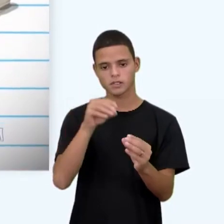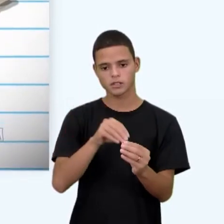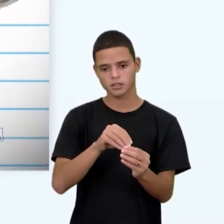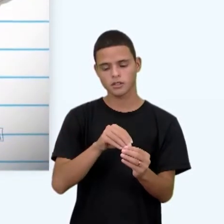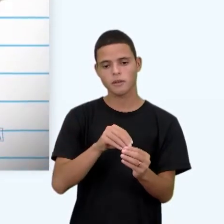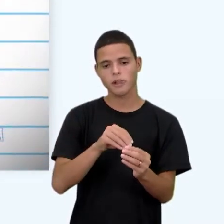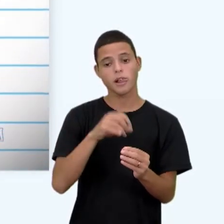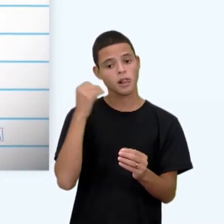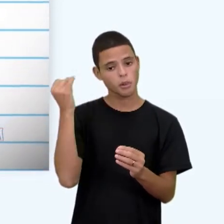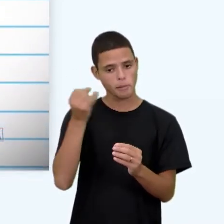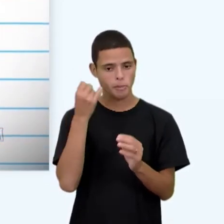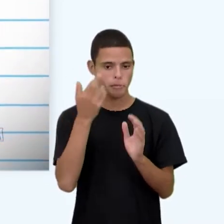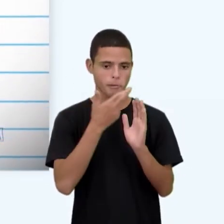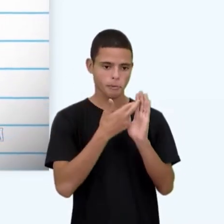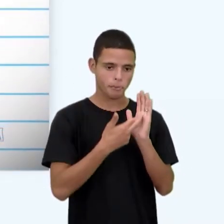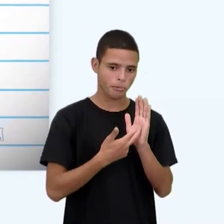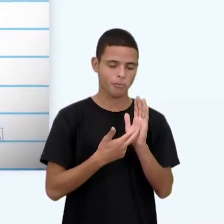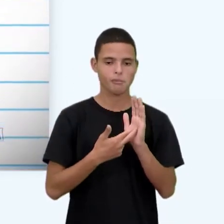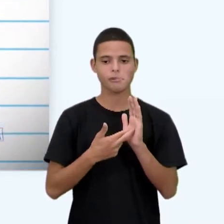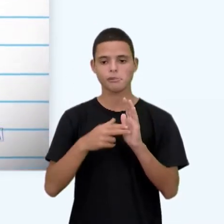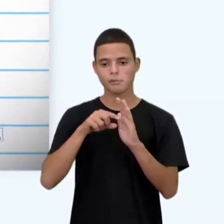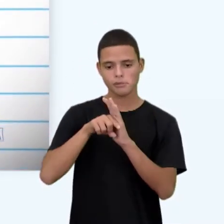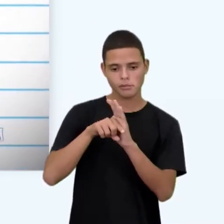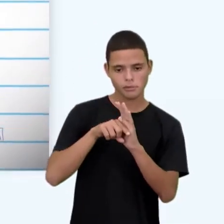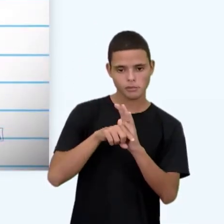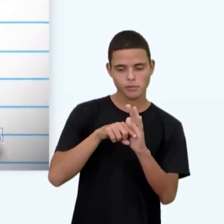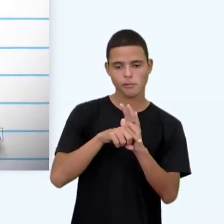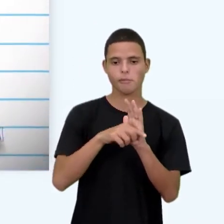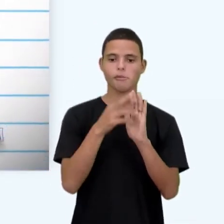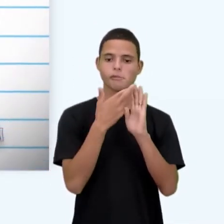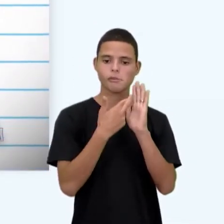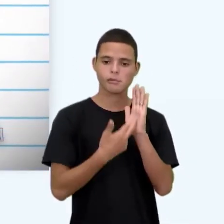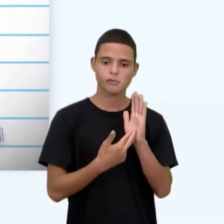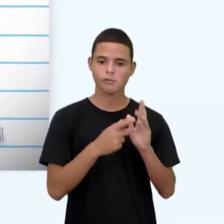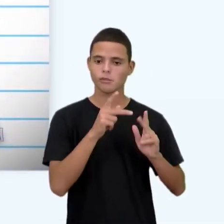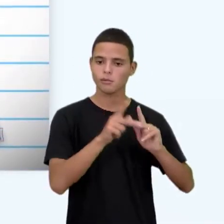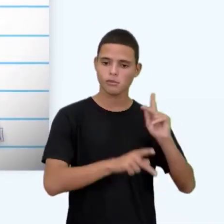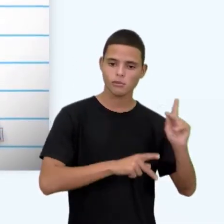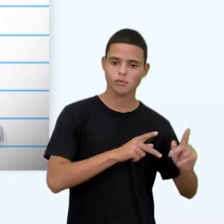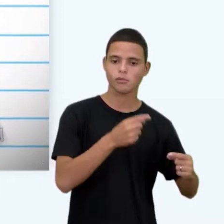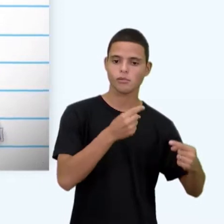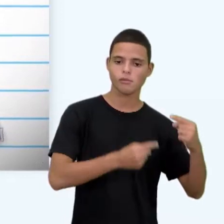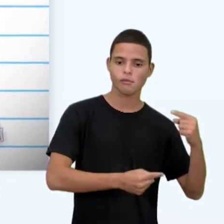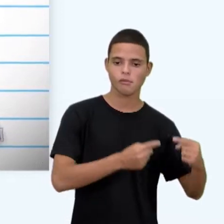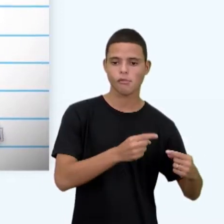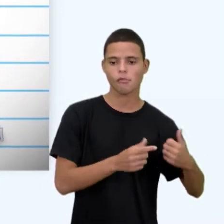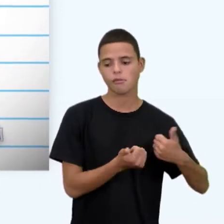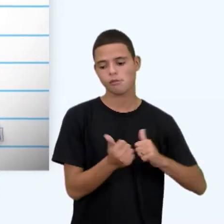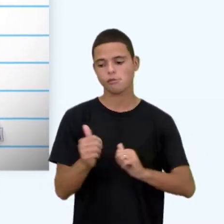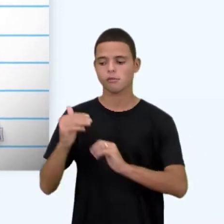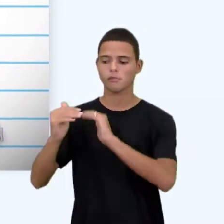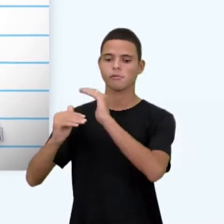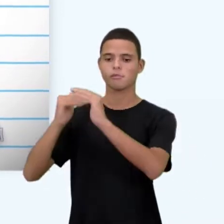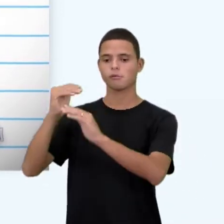formando um importante instrumento para a implementação e avaliação de políticas públicas, para o acompanhamento da evolução